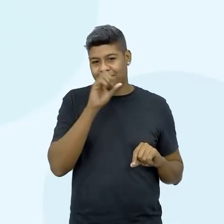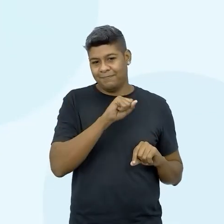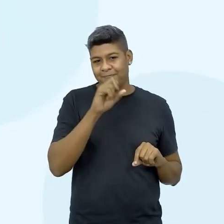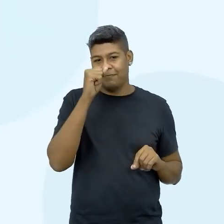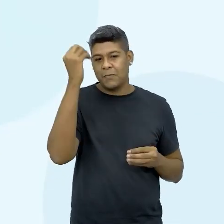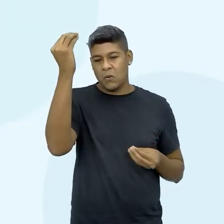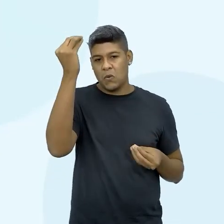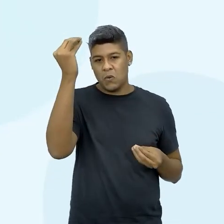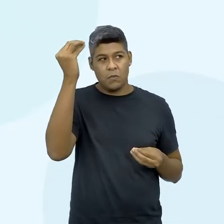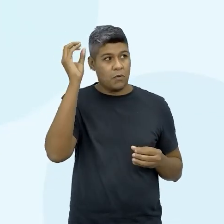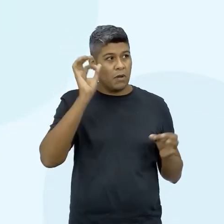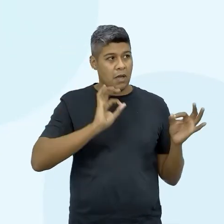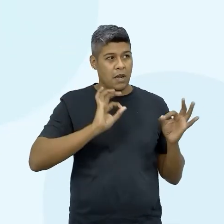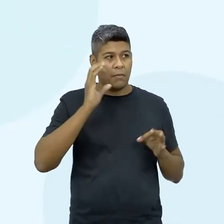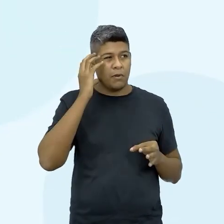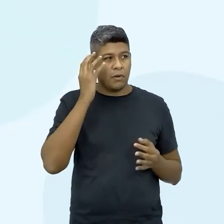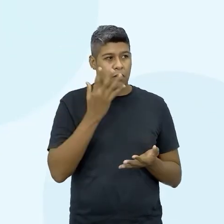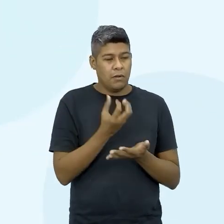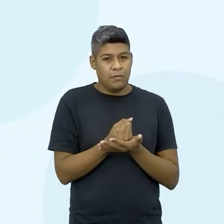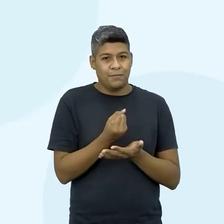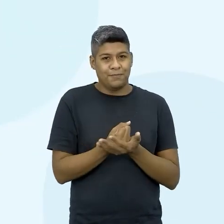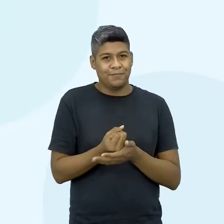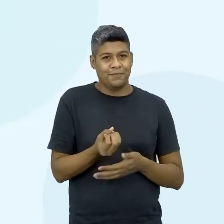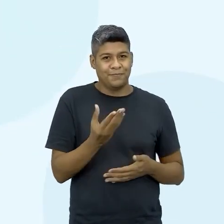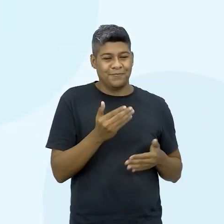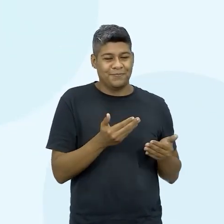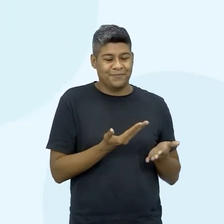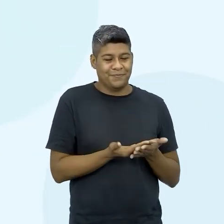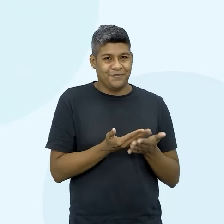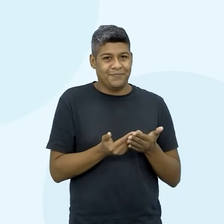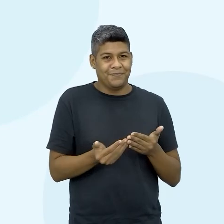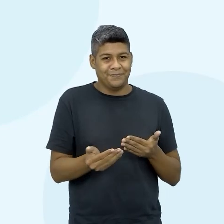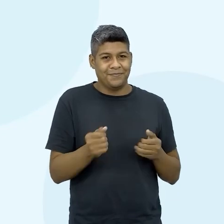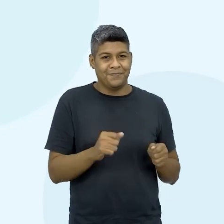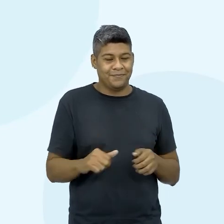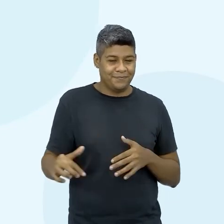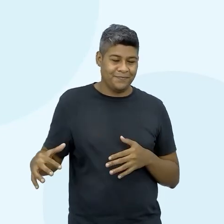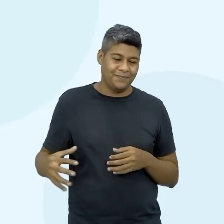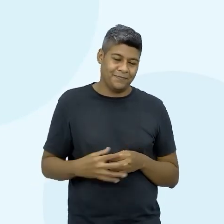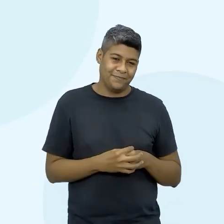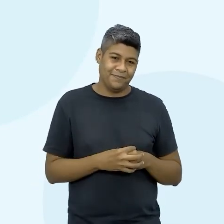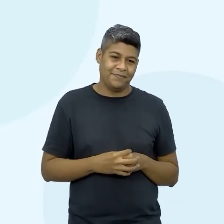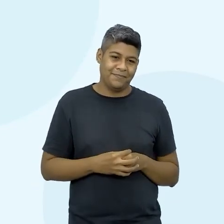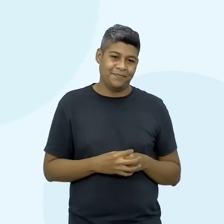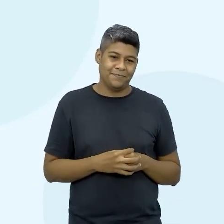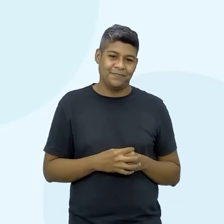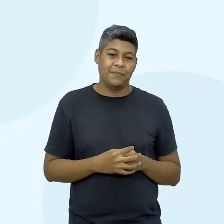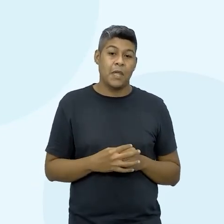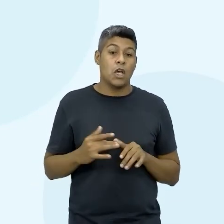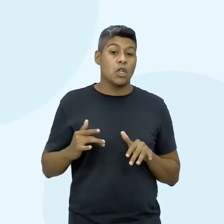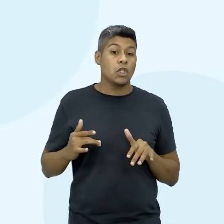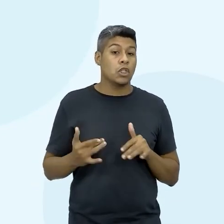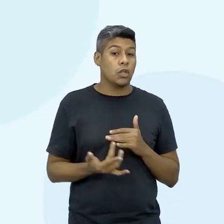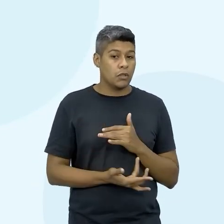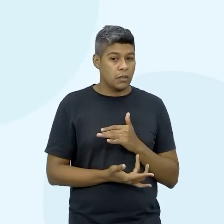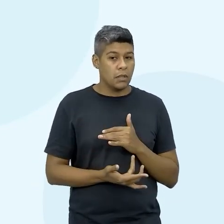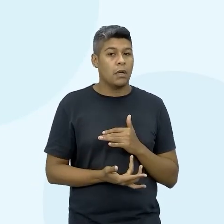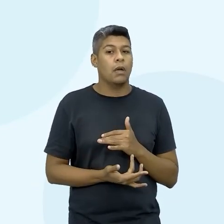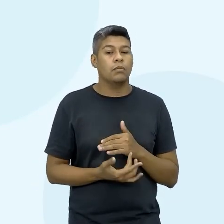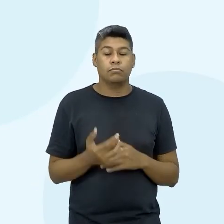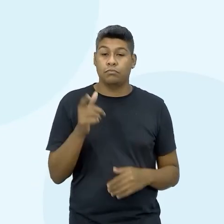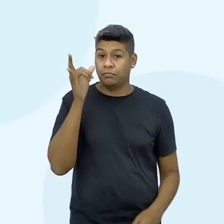como elaborar um podcast. Não perca essa aula da semana que vem, tá? E compartilhem comigo aí nas redes sociais, tá aqui o meu